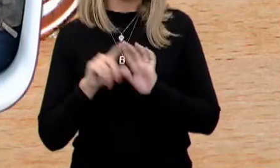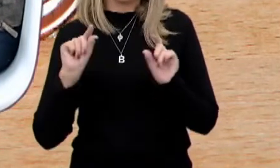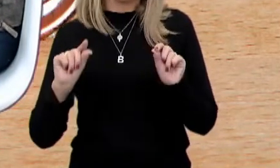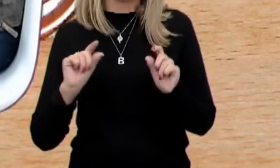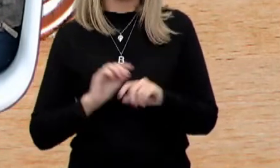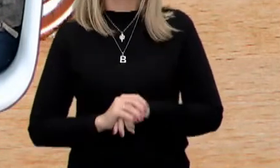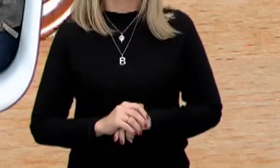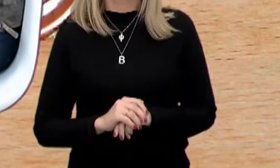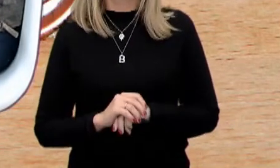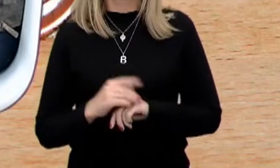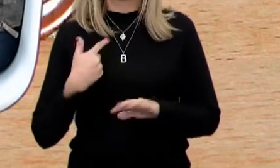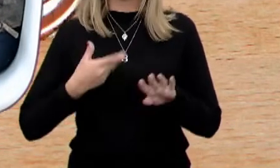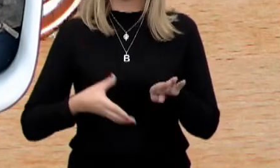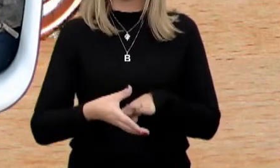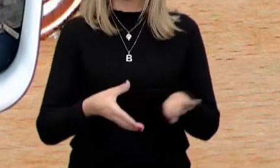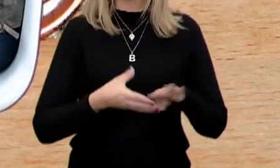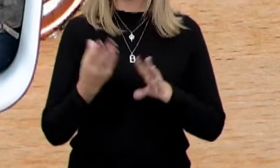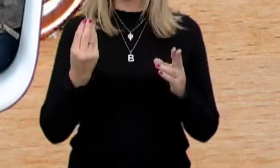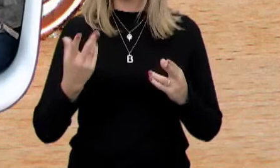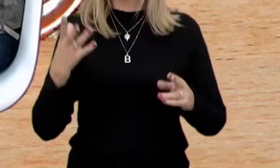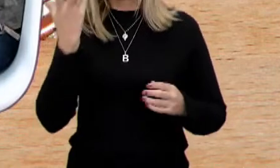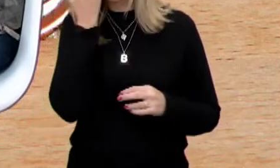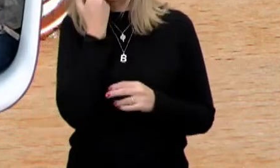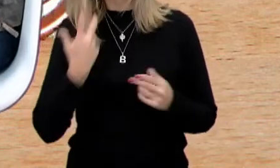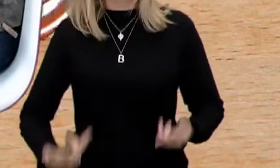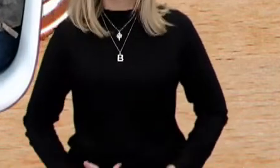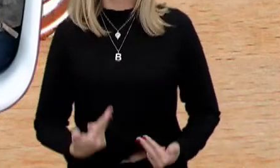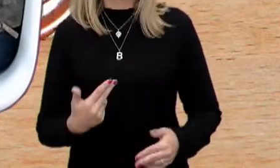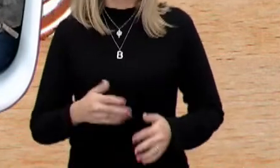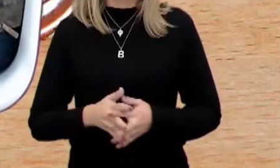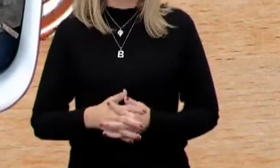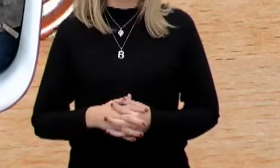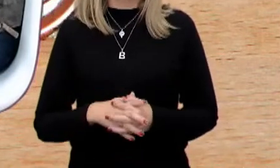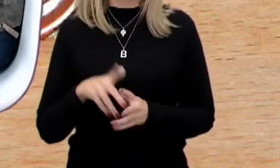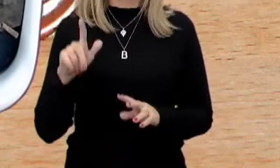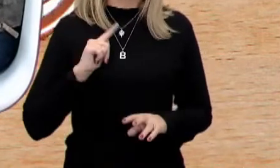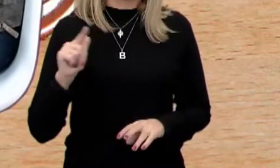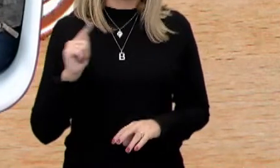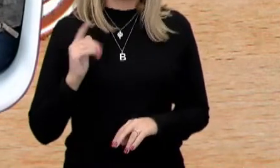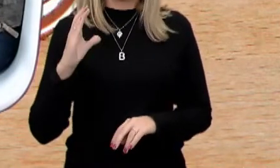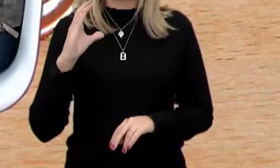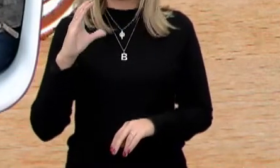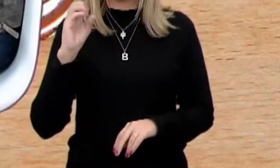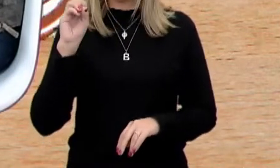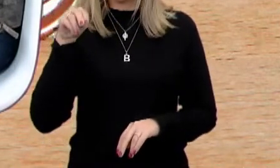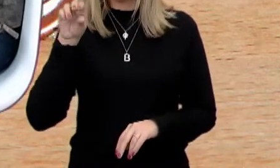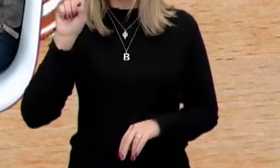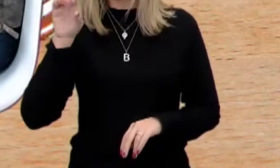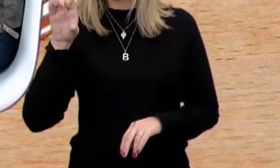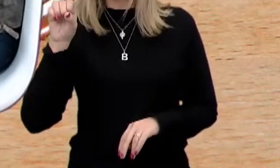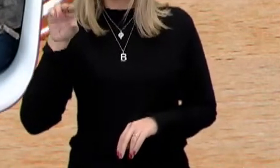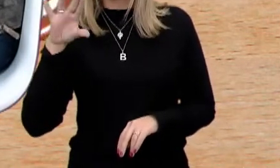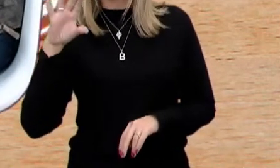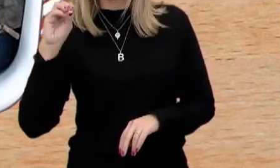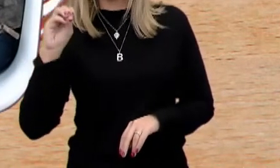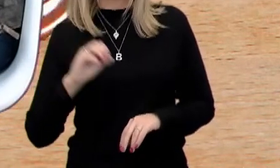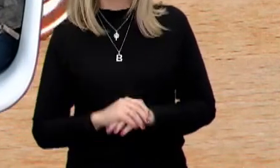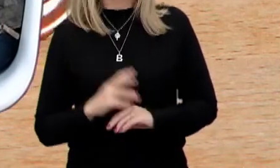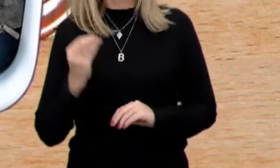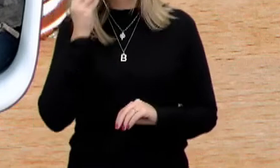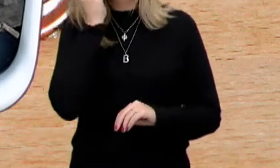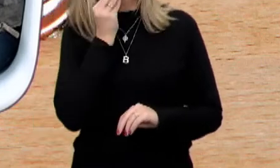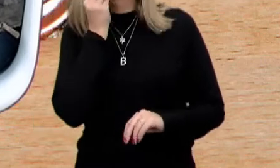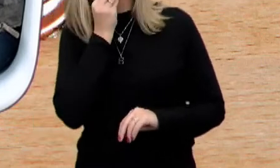a gente orienta demais a adotar e castrar. Não sei se a gente tem... Não, a gente tem o consenso, sim, porque a gente compreende. É muita experiência já a essa